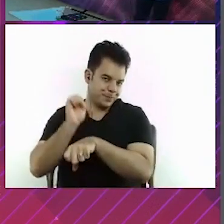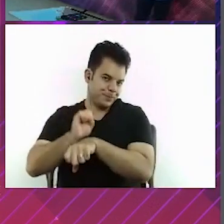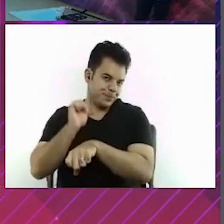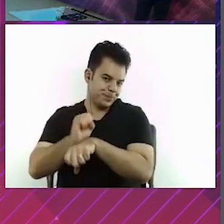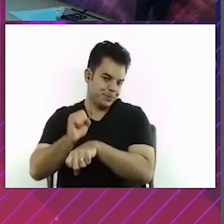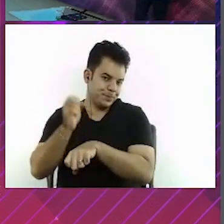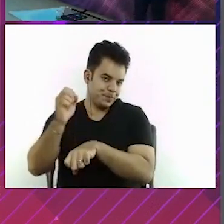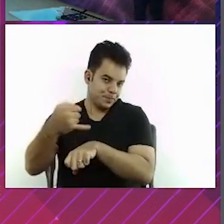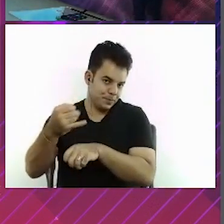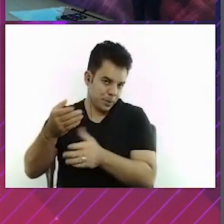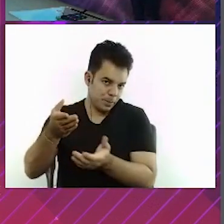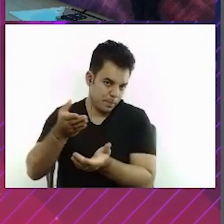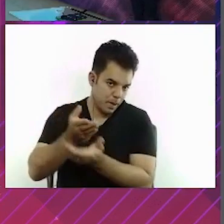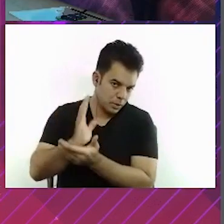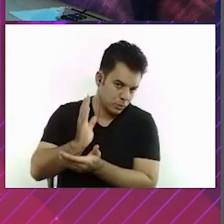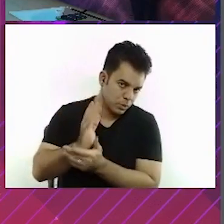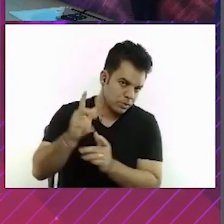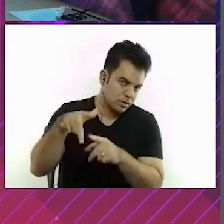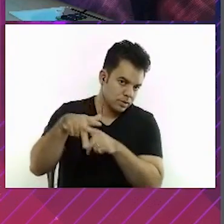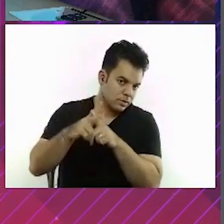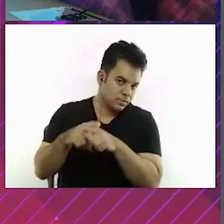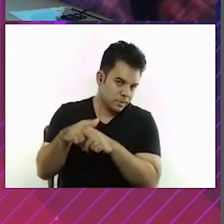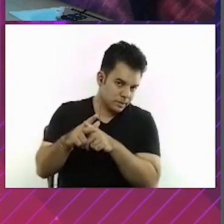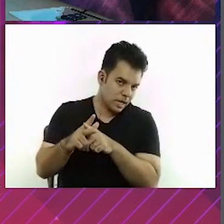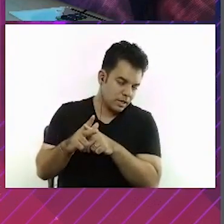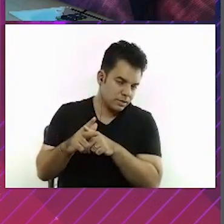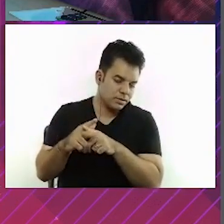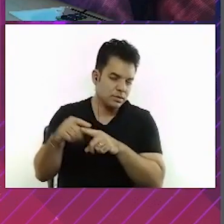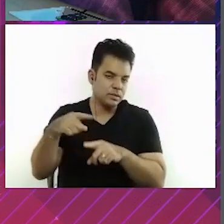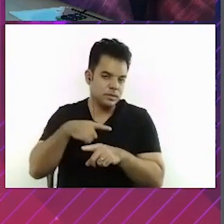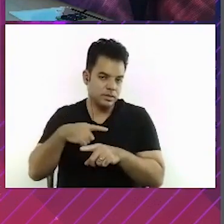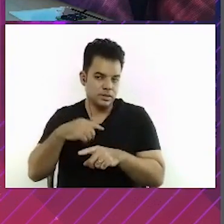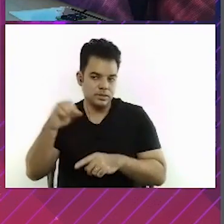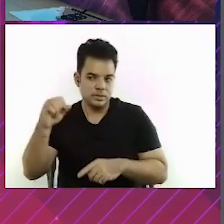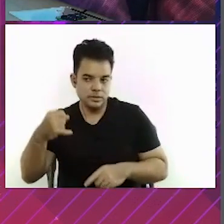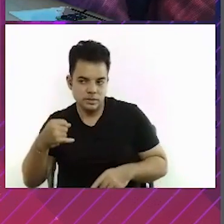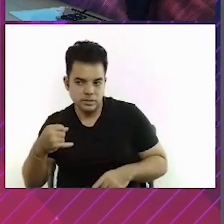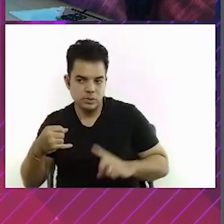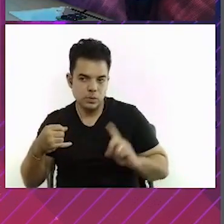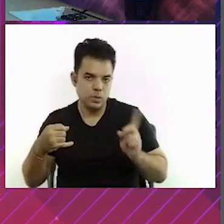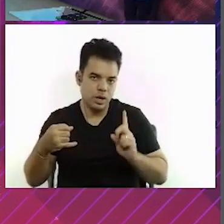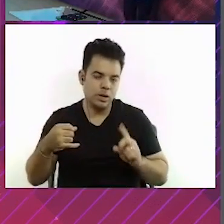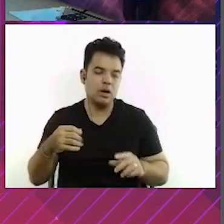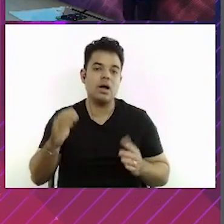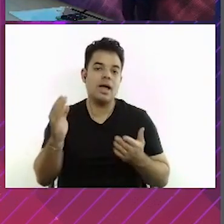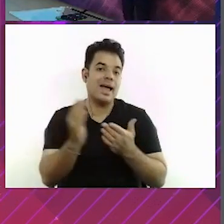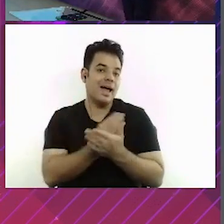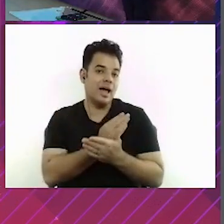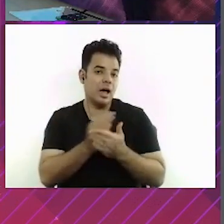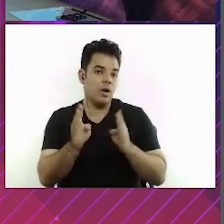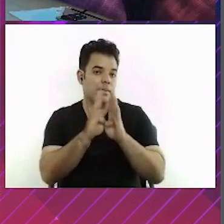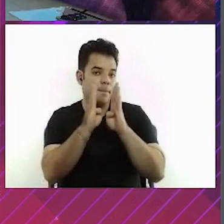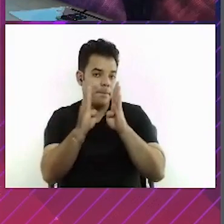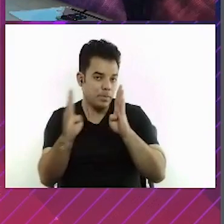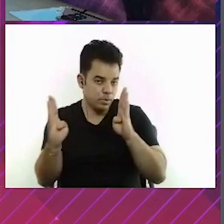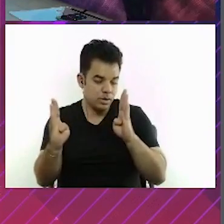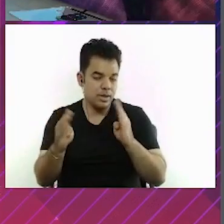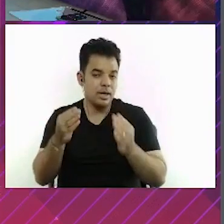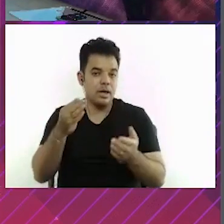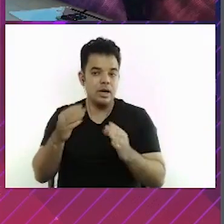que o teu microserviço recebeu aquela mensagem específica. Algumas bibliotecas ativam